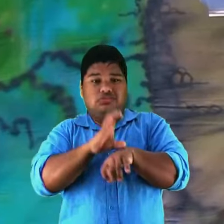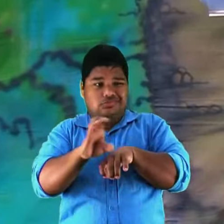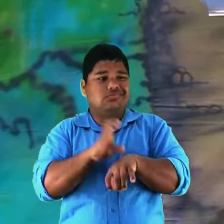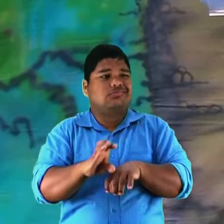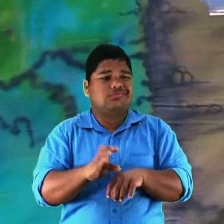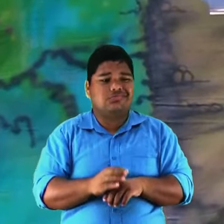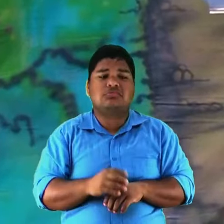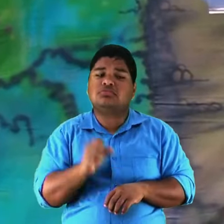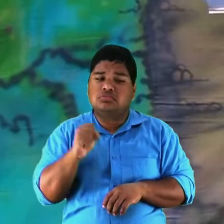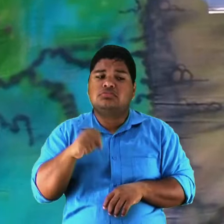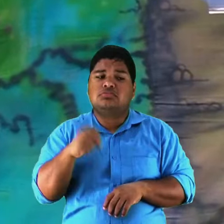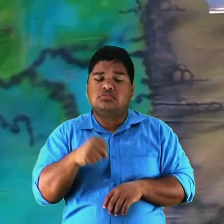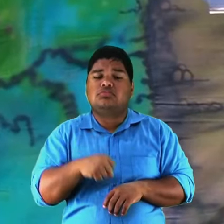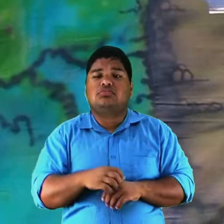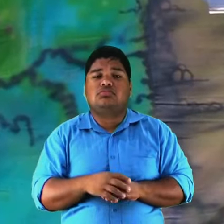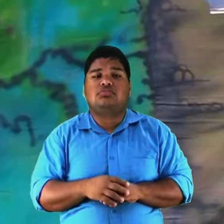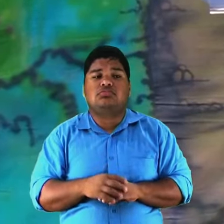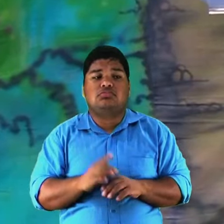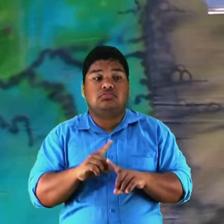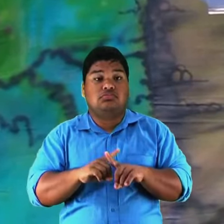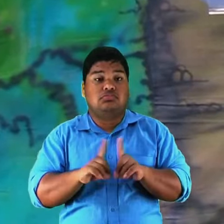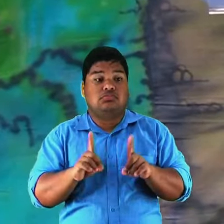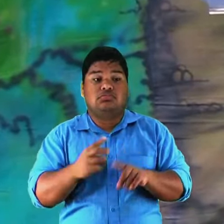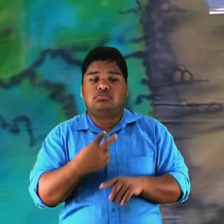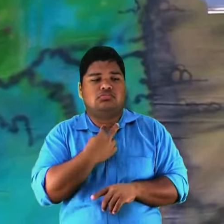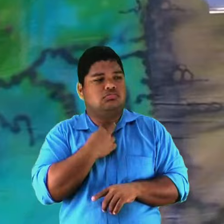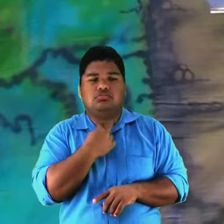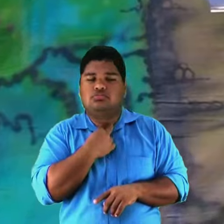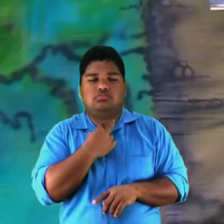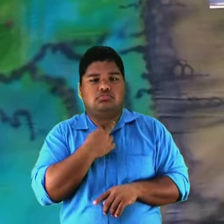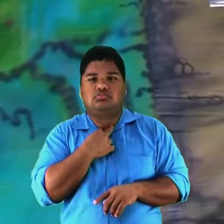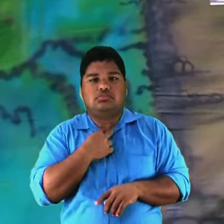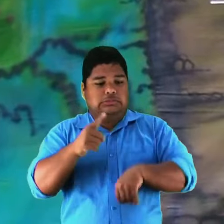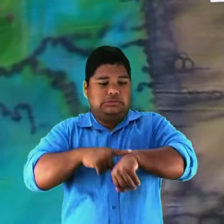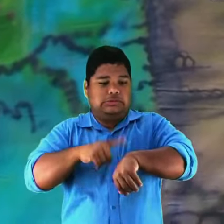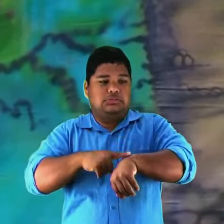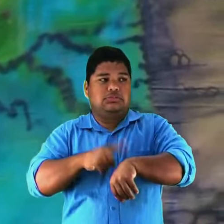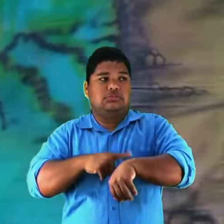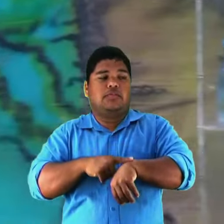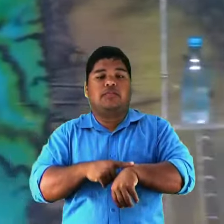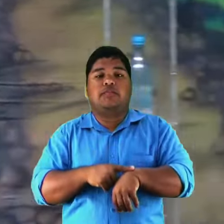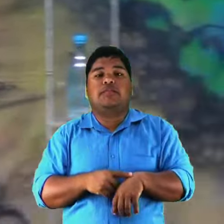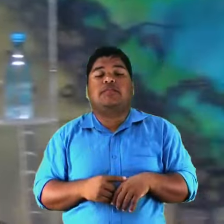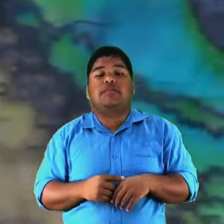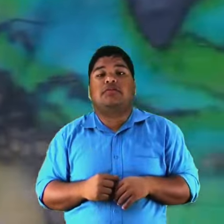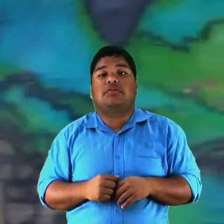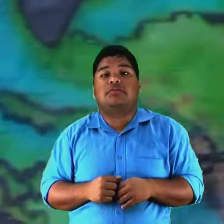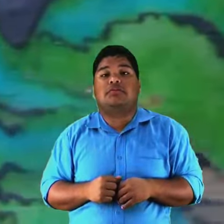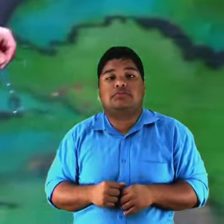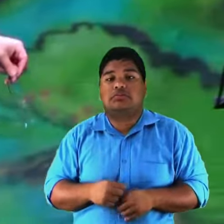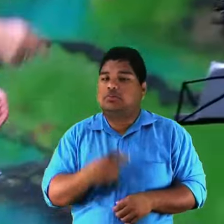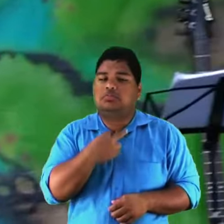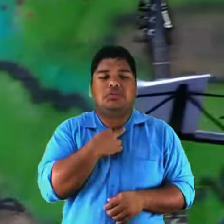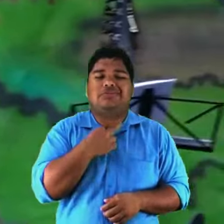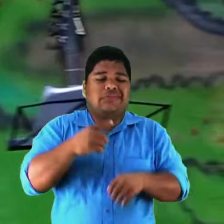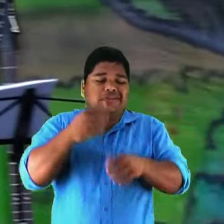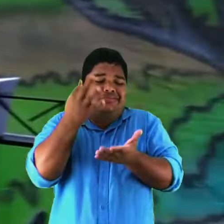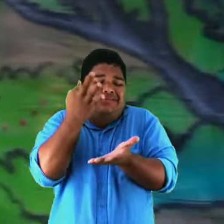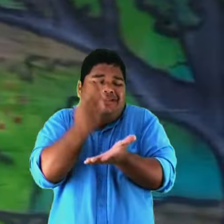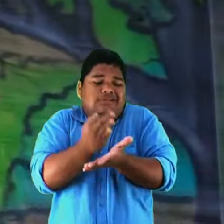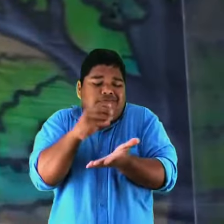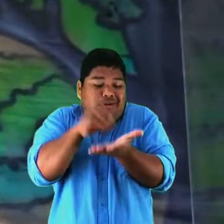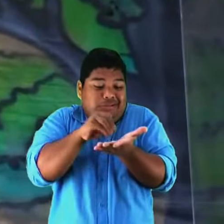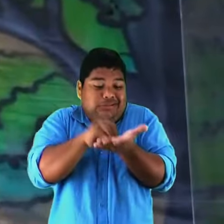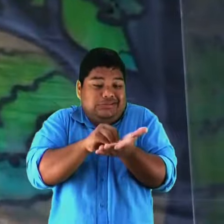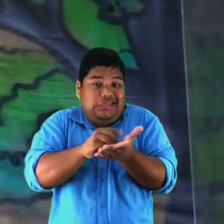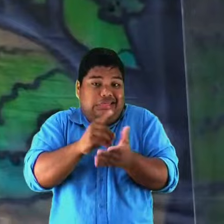óbvio. Mas não pode faltar tempo para você dedicar à criação dos seus filhos. Não pode faltar tempo para você dedicar à sua família,